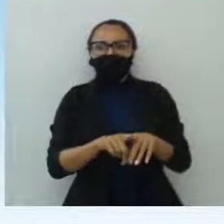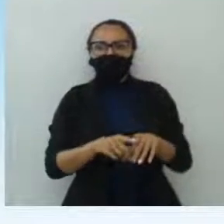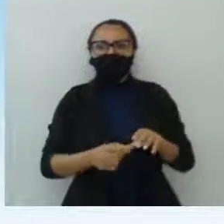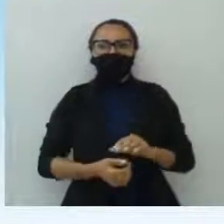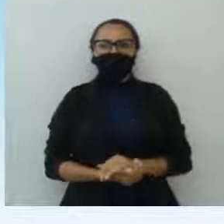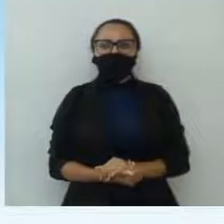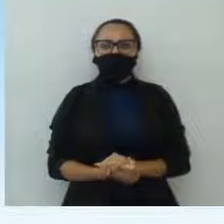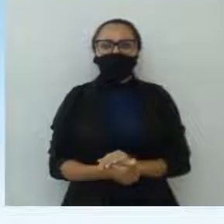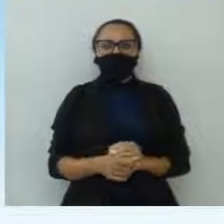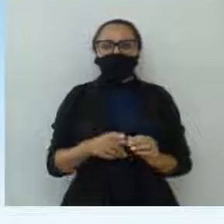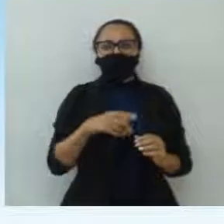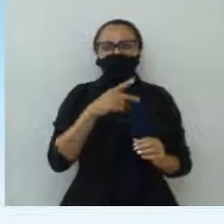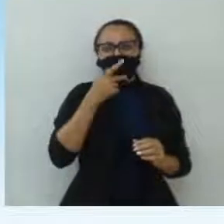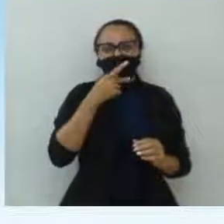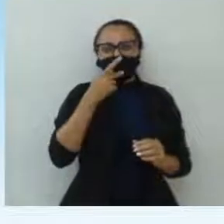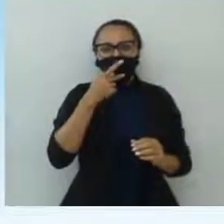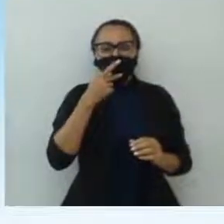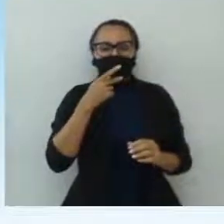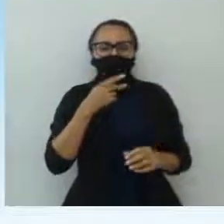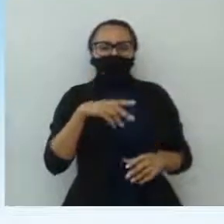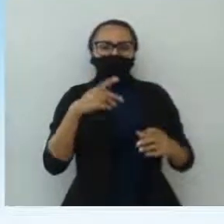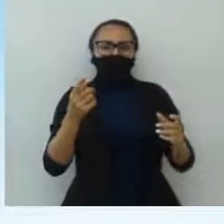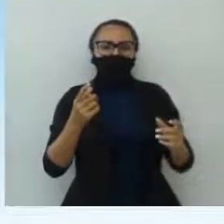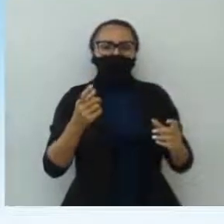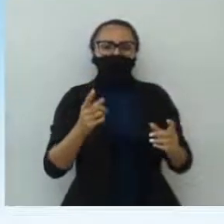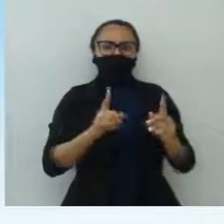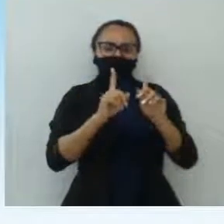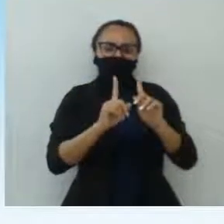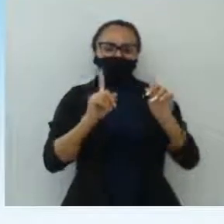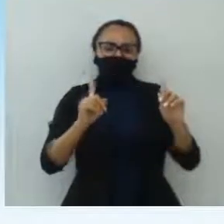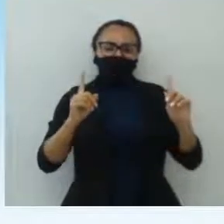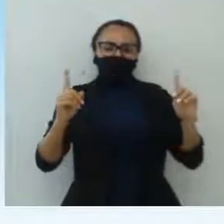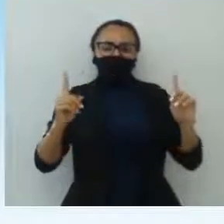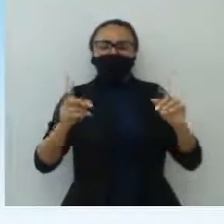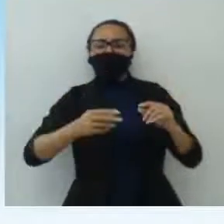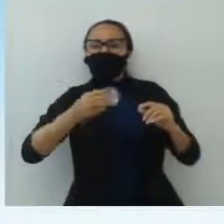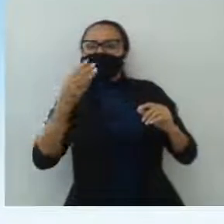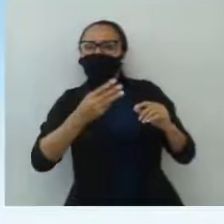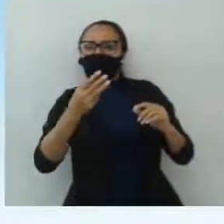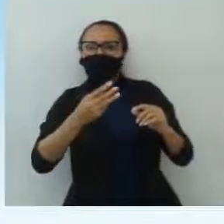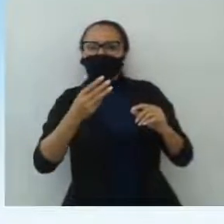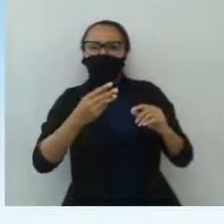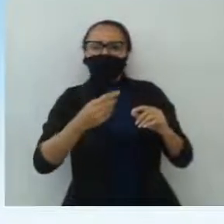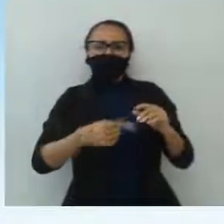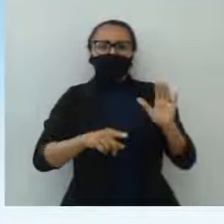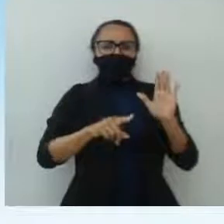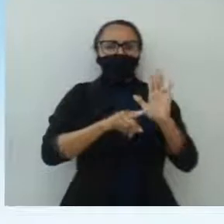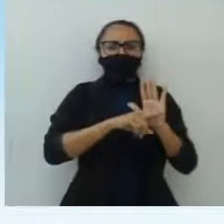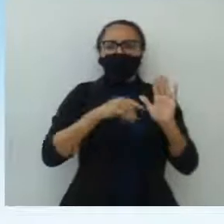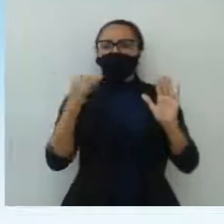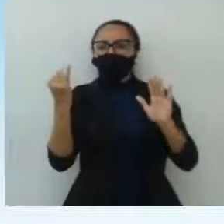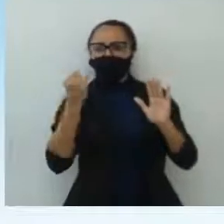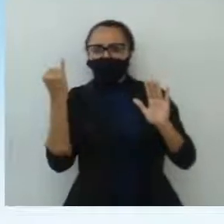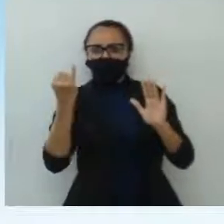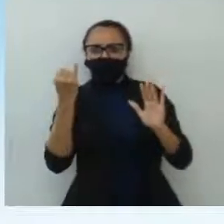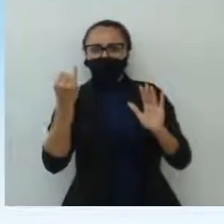os que a gente chama de figurante, que ele possui um papel terciário, mas não menos importante. Porque, por exemplo, se a